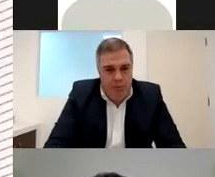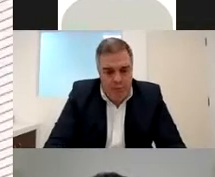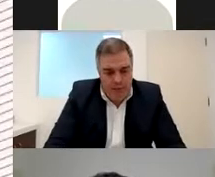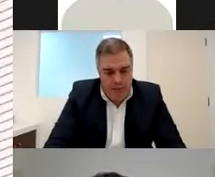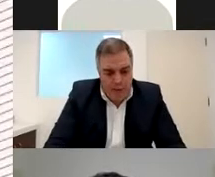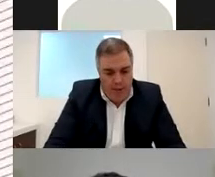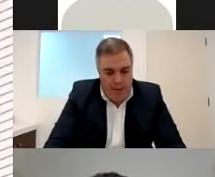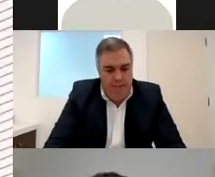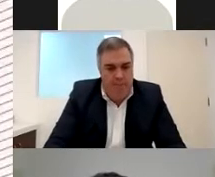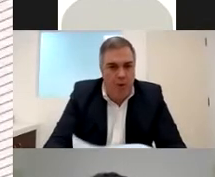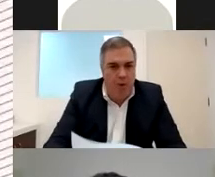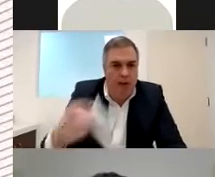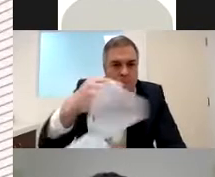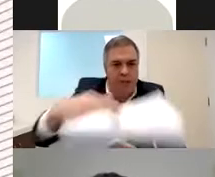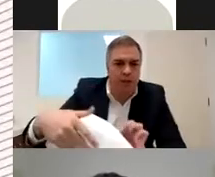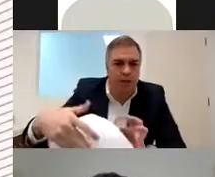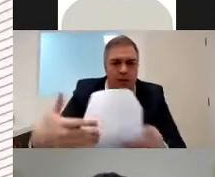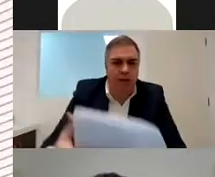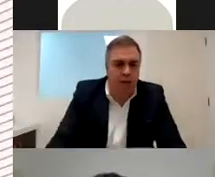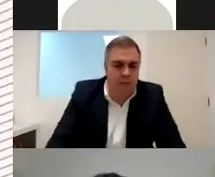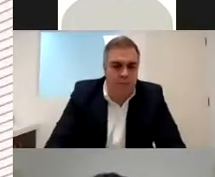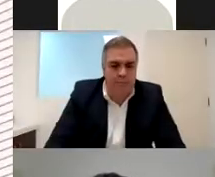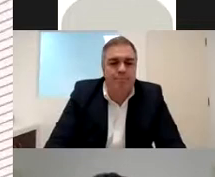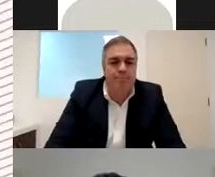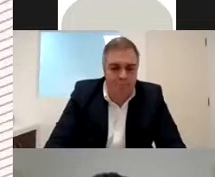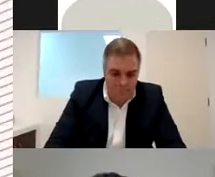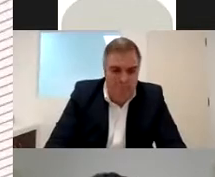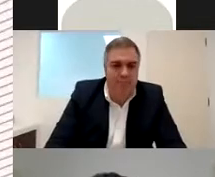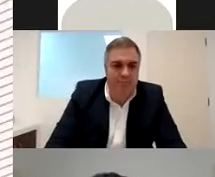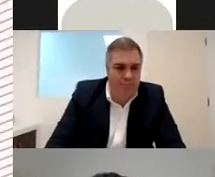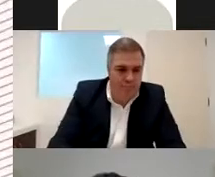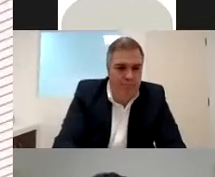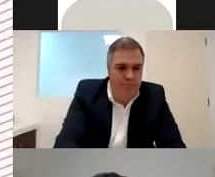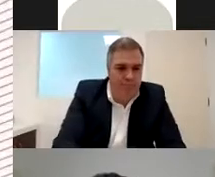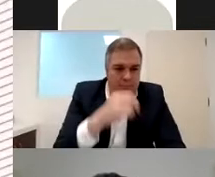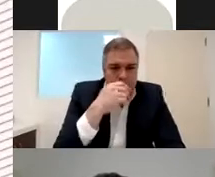Por favor, pode seguir. Agora... Doutor Damares Sabino Cardoso Pulsena.